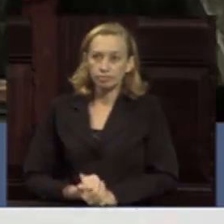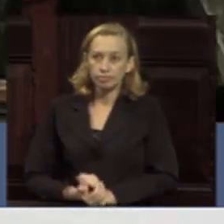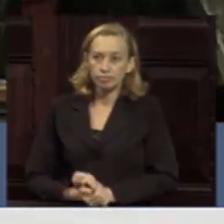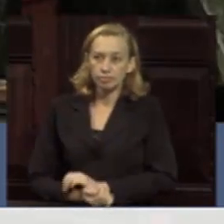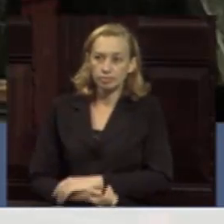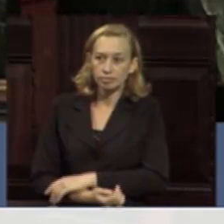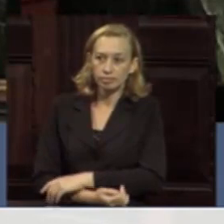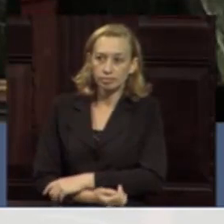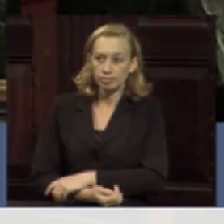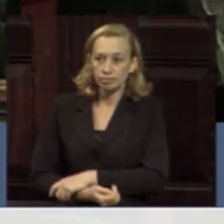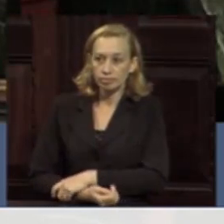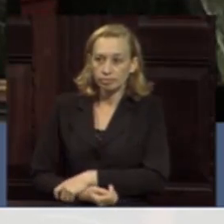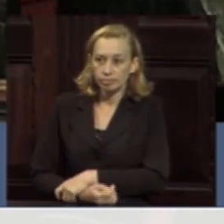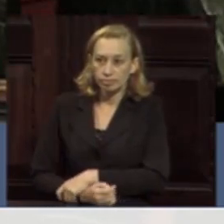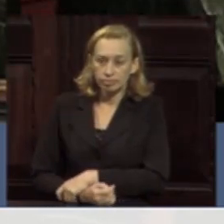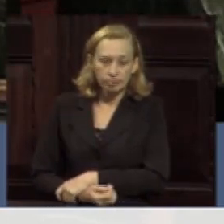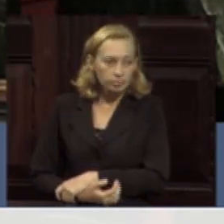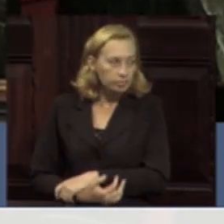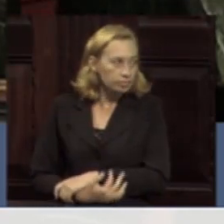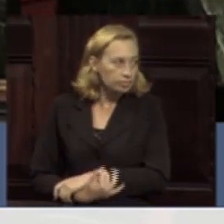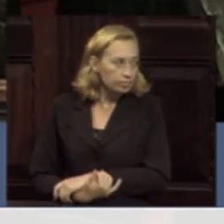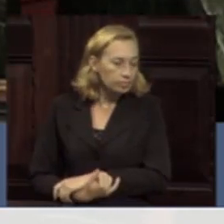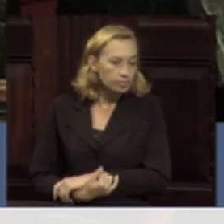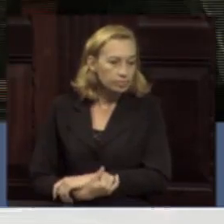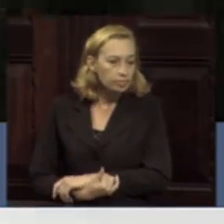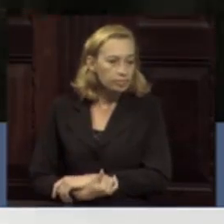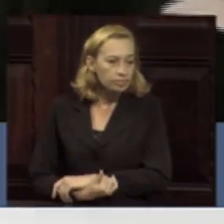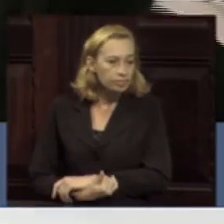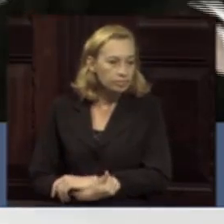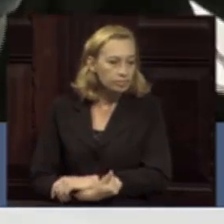para não atrapalhar